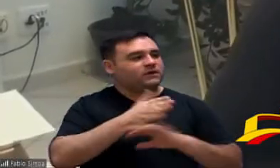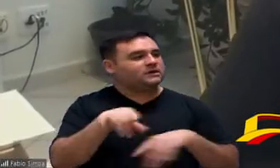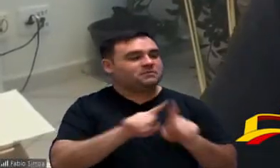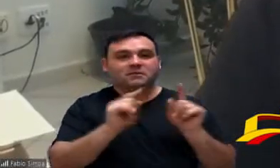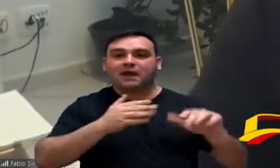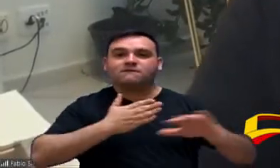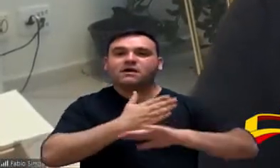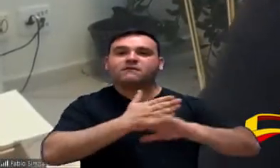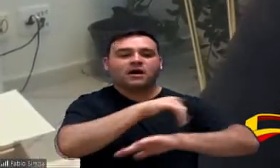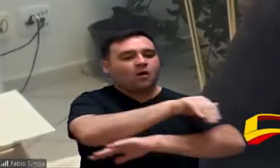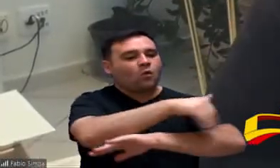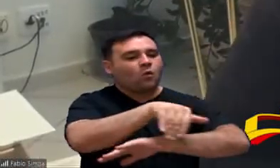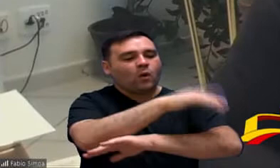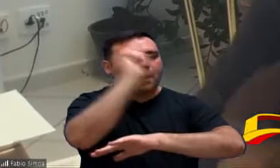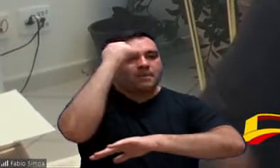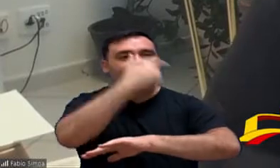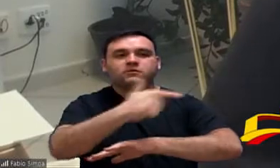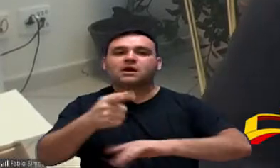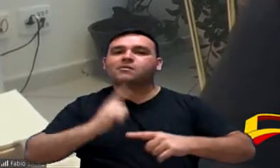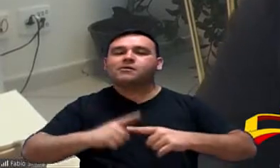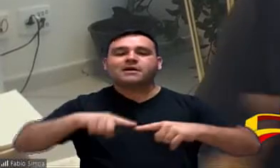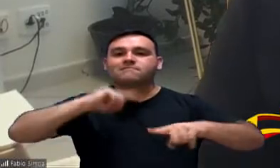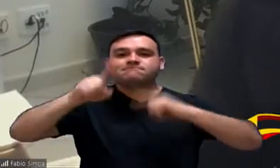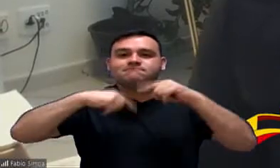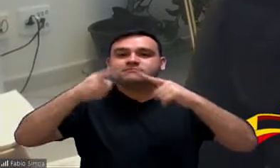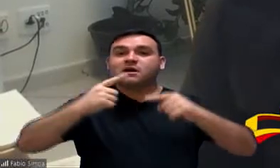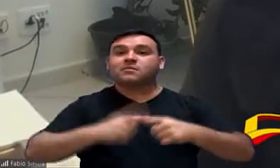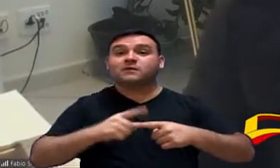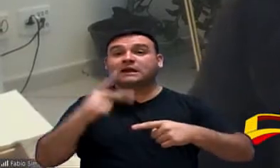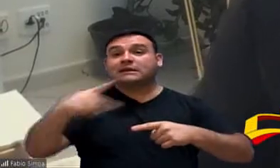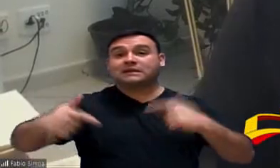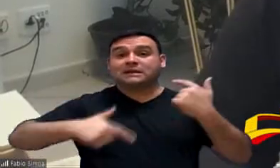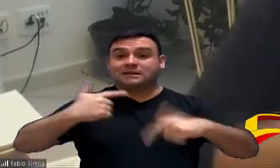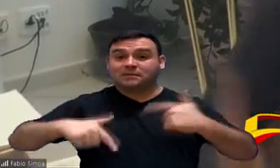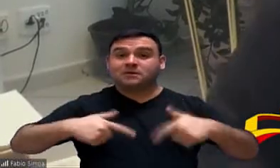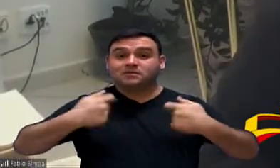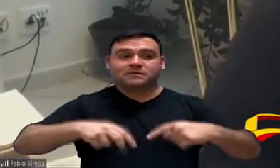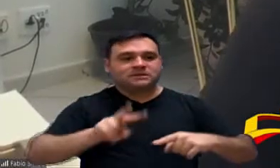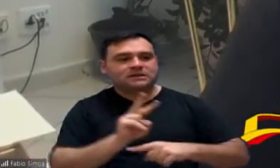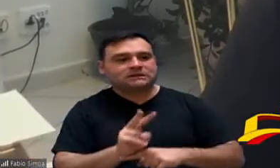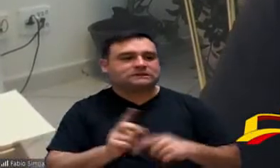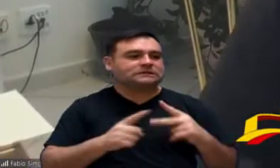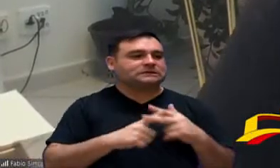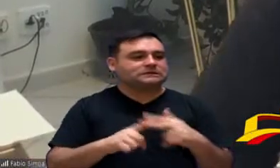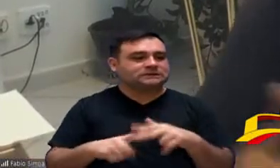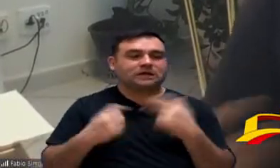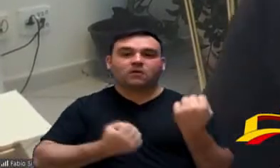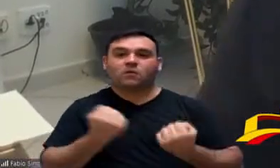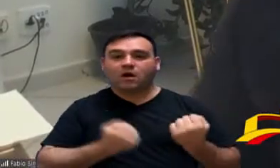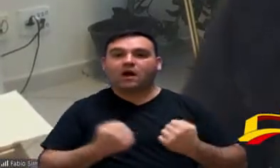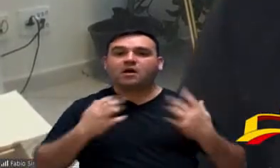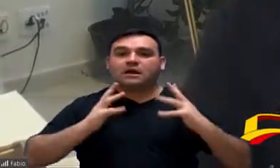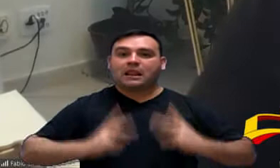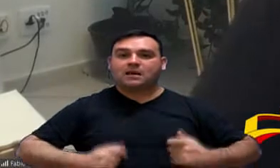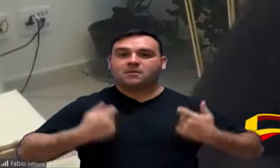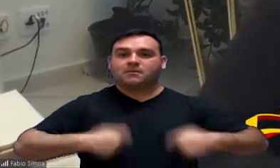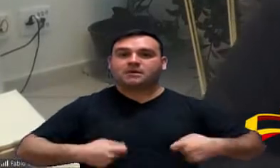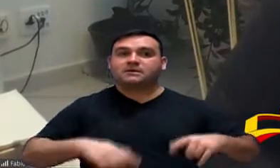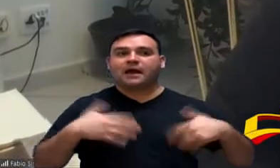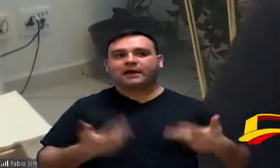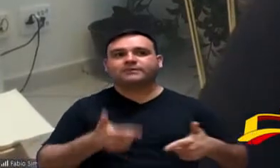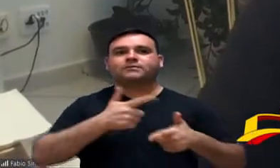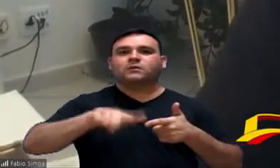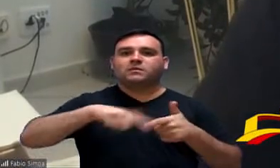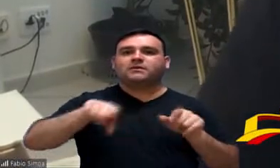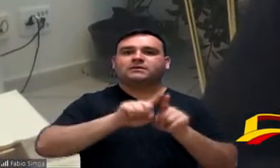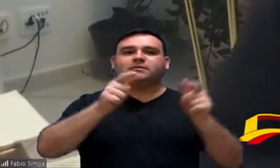não pavimentadas, porque não tem como, eles têm também todo um trabalho que eles têm que manter, né, com o seu carro, manter higienizado. Daí eu tenho